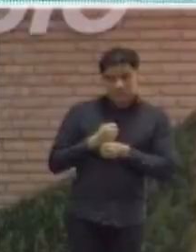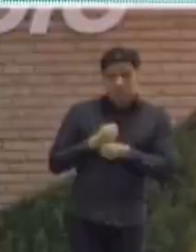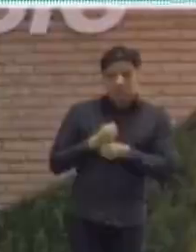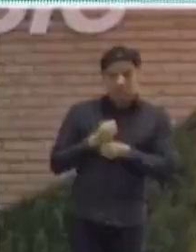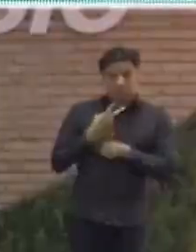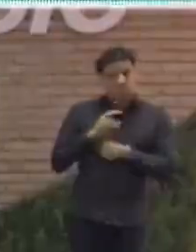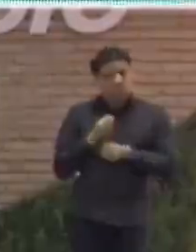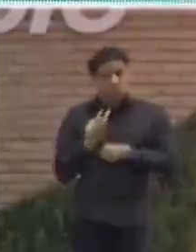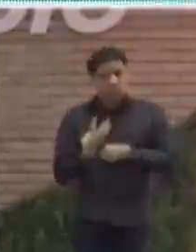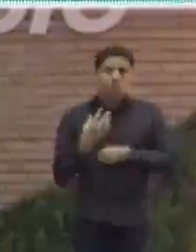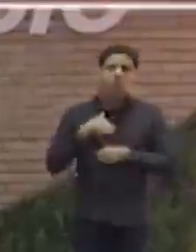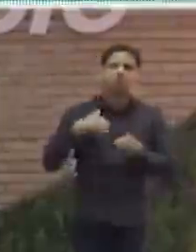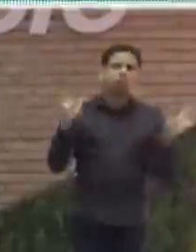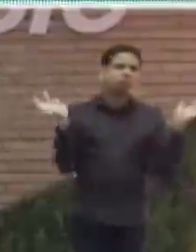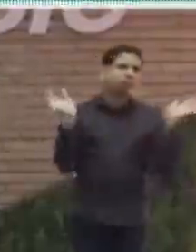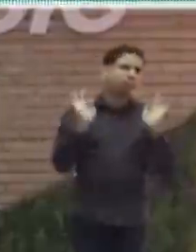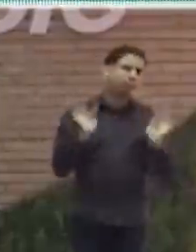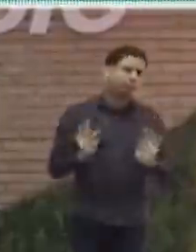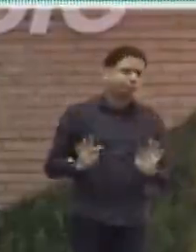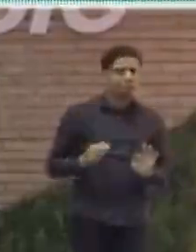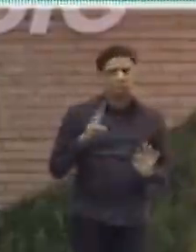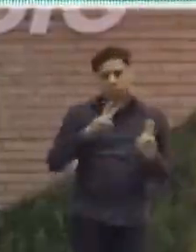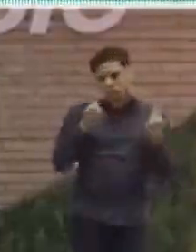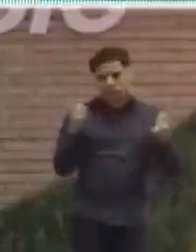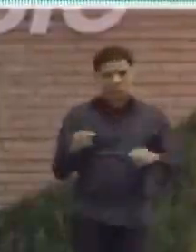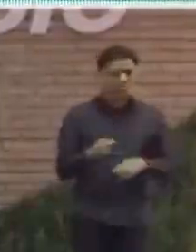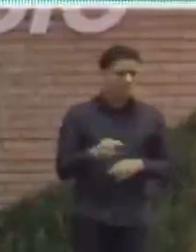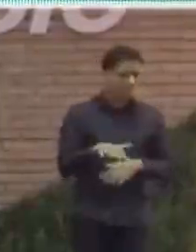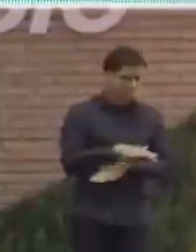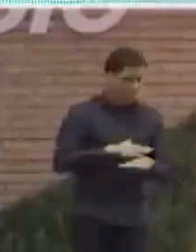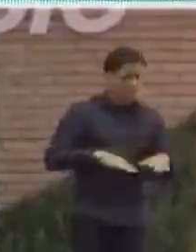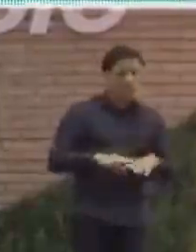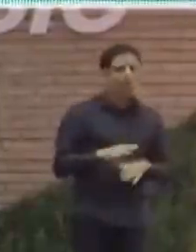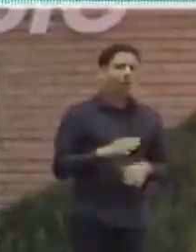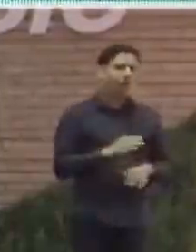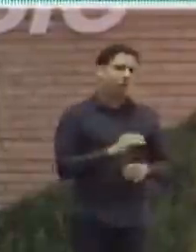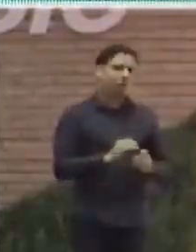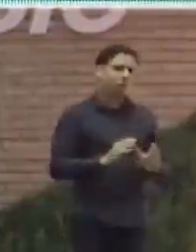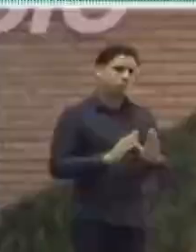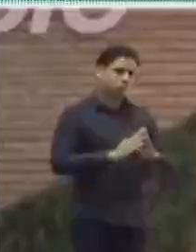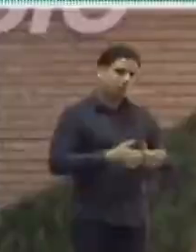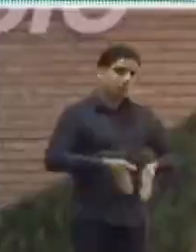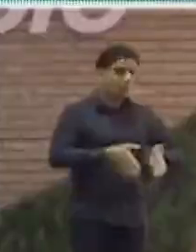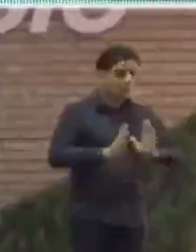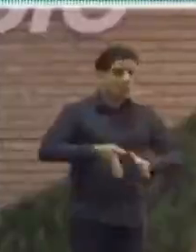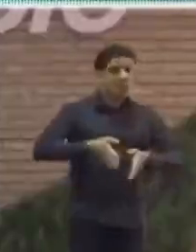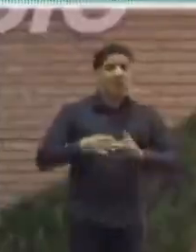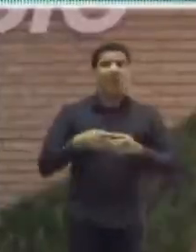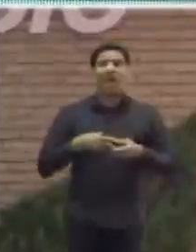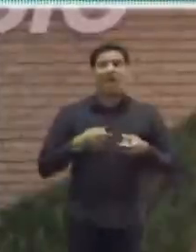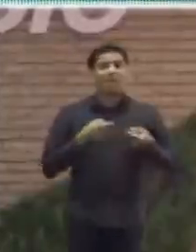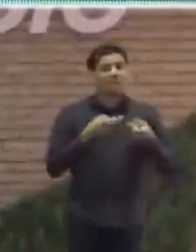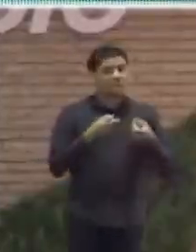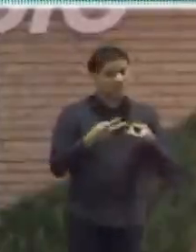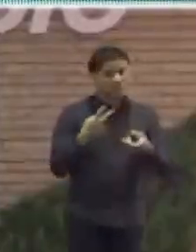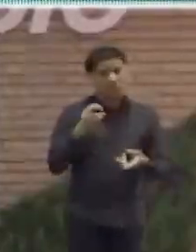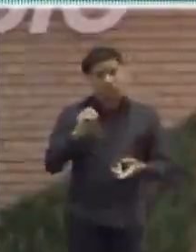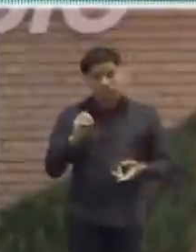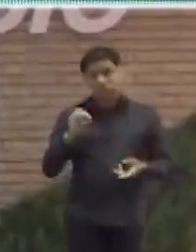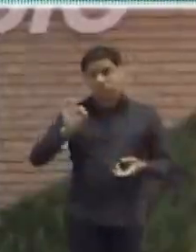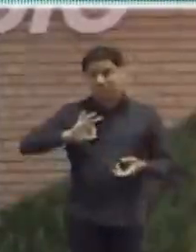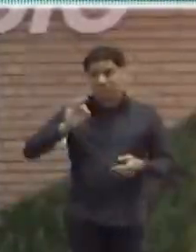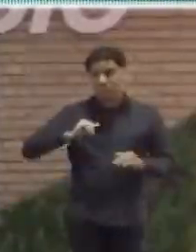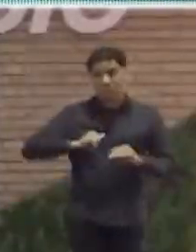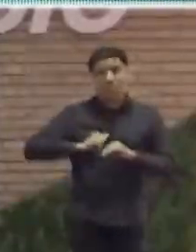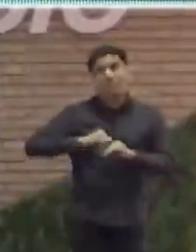feliz, né, com relação ao mercado imobiliário. Nós vendemos aí mais de 20% do que o ano de